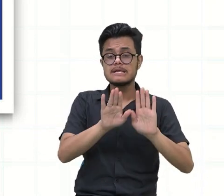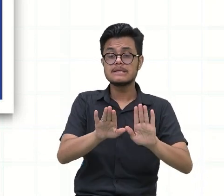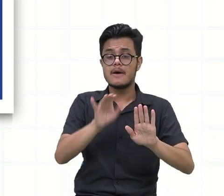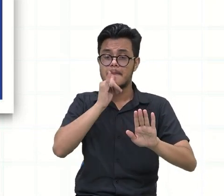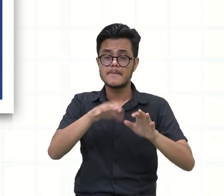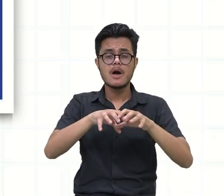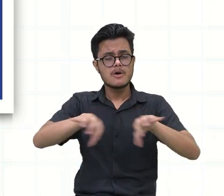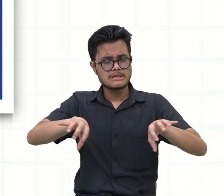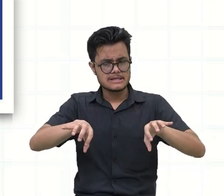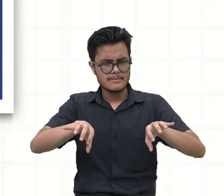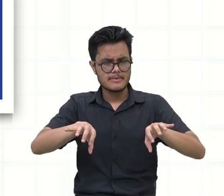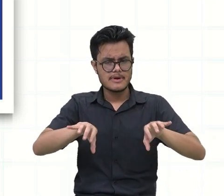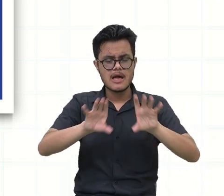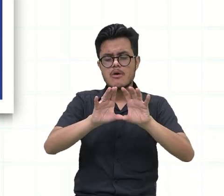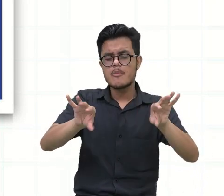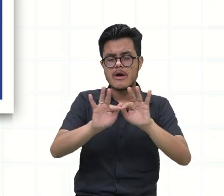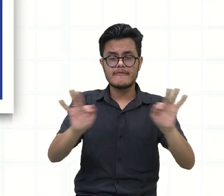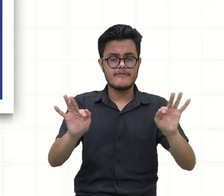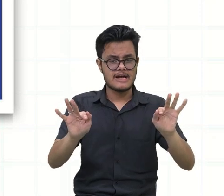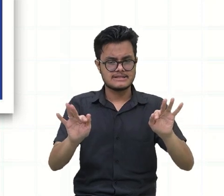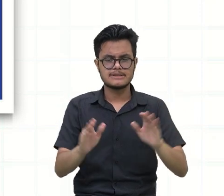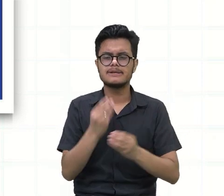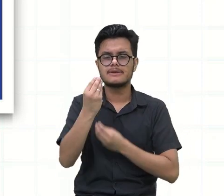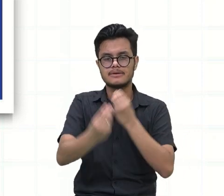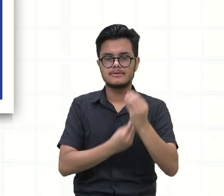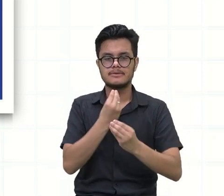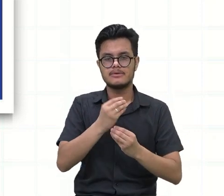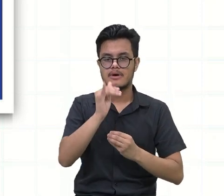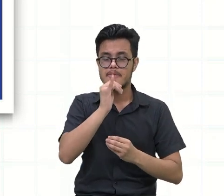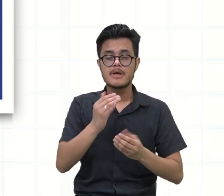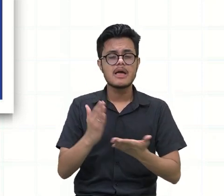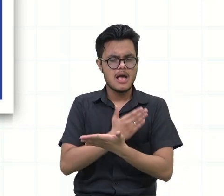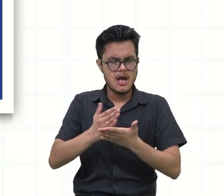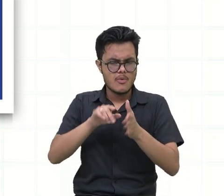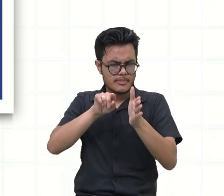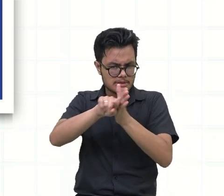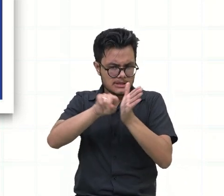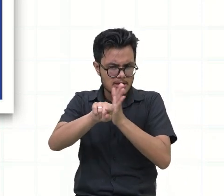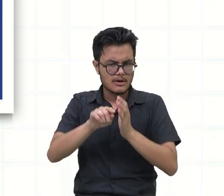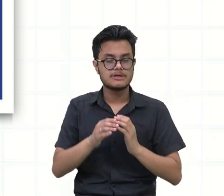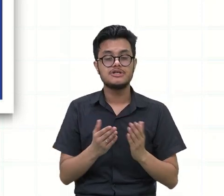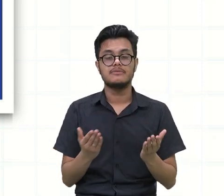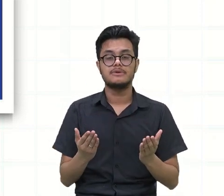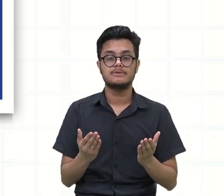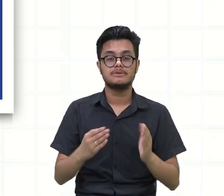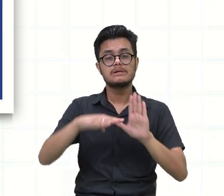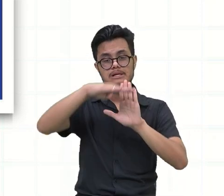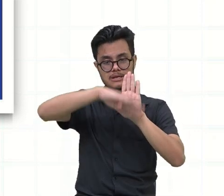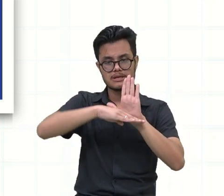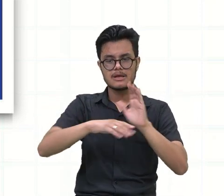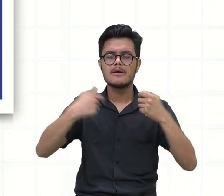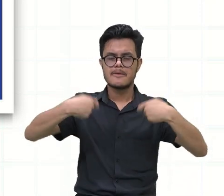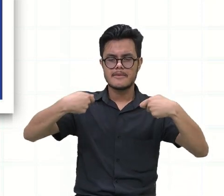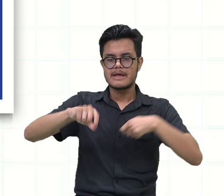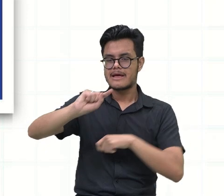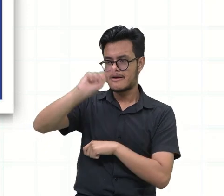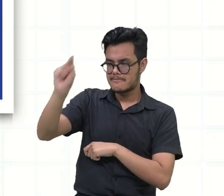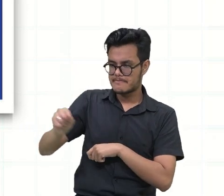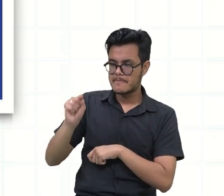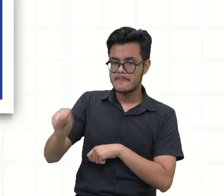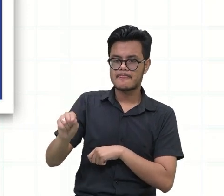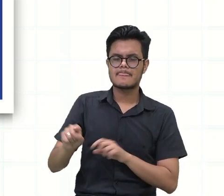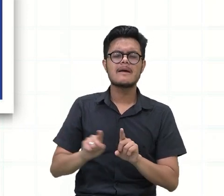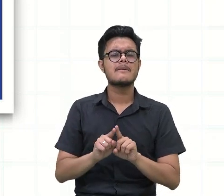né, essas frases aqui, todas interrogativas, né? A gente tinha que colocar interrogação em cada uma delas. Mas como a